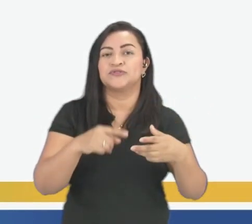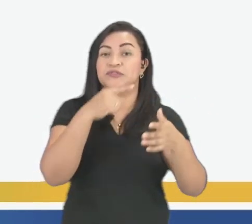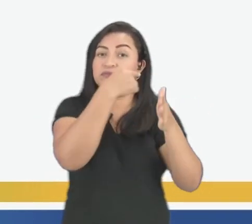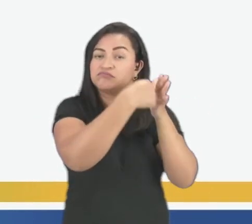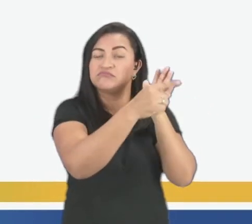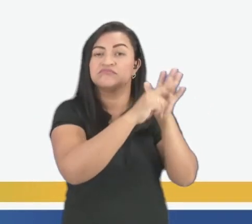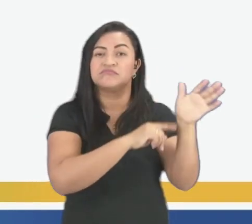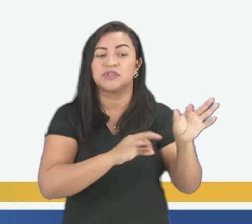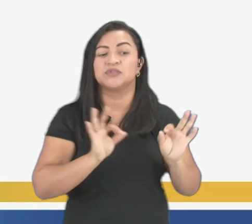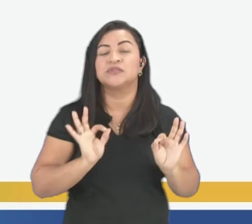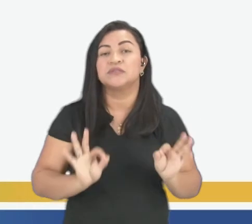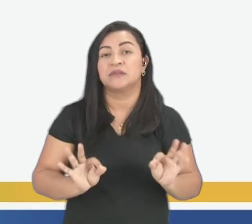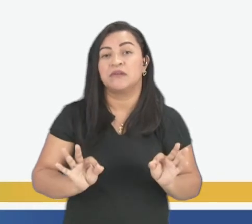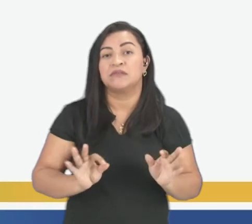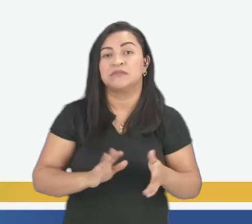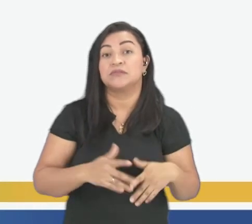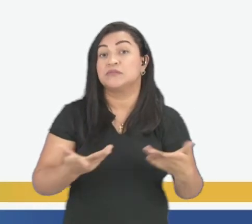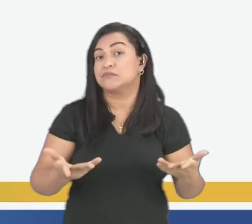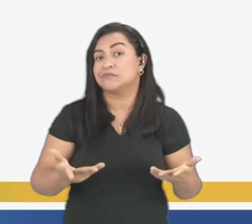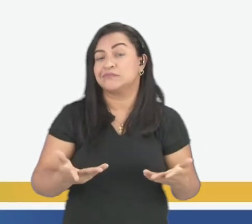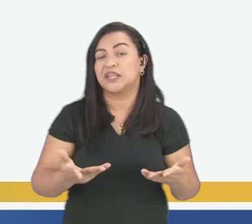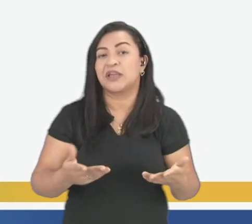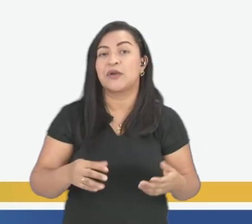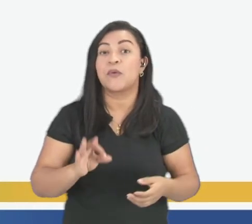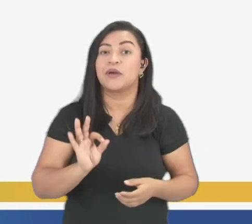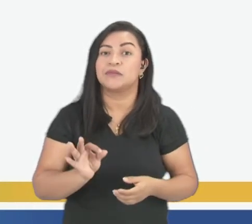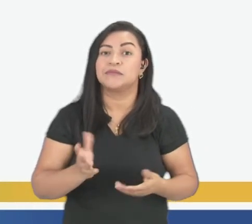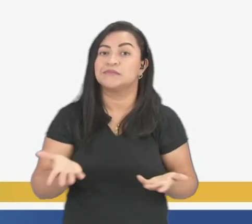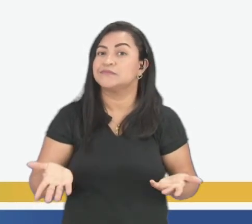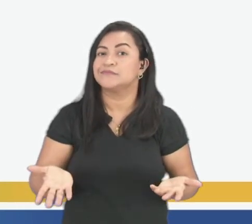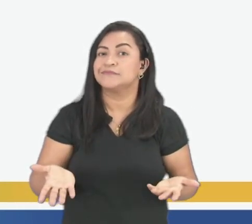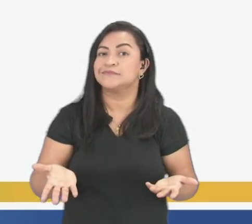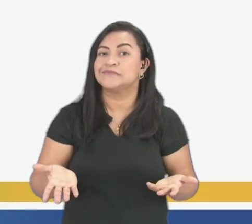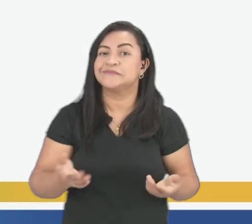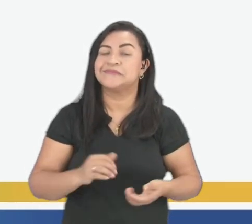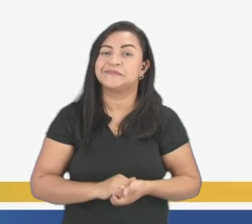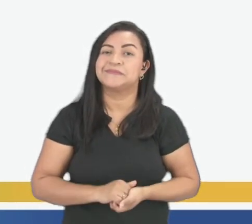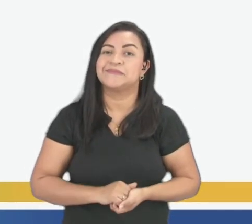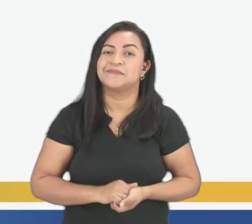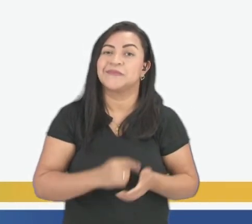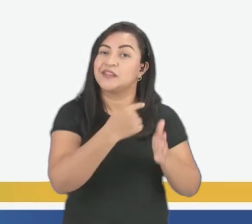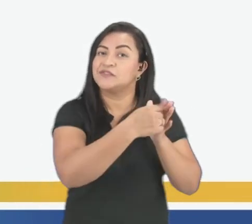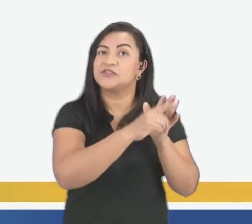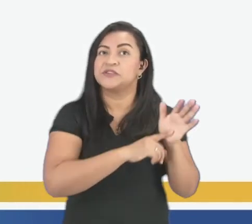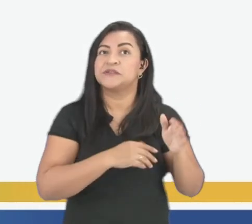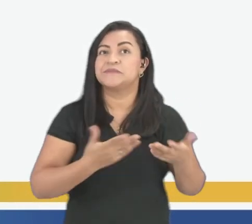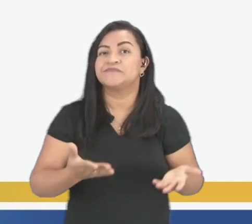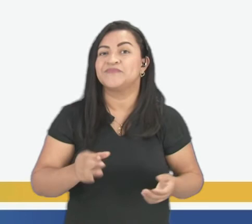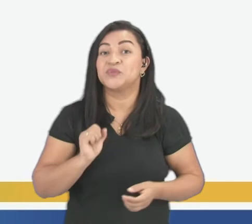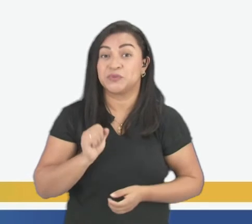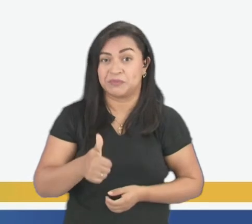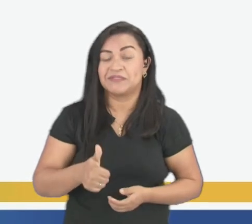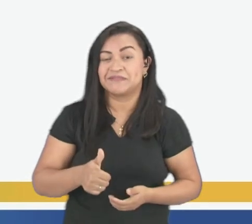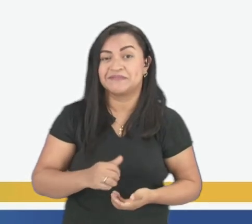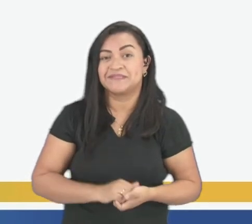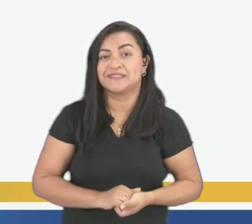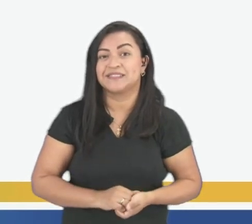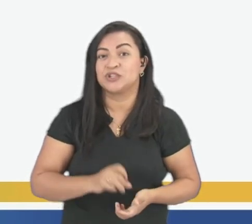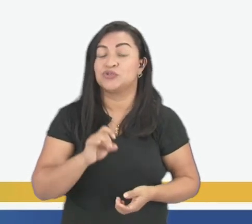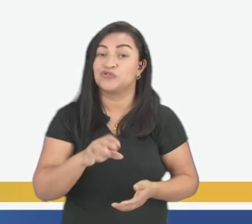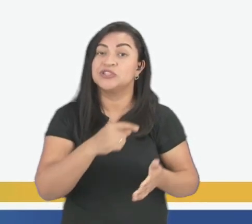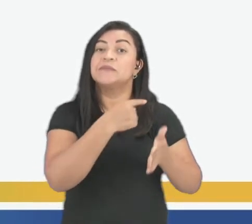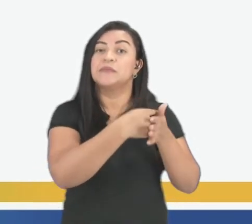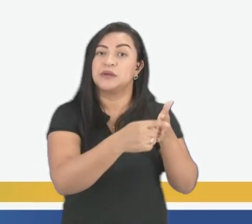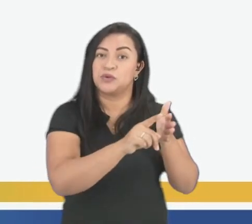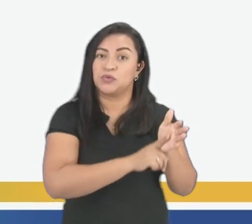enumerar conforme você acha que esteja correto. Tá? Indique aí. Tudo bem? Você marcou,